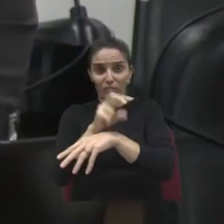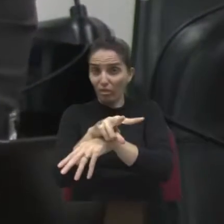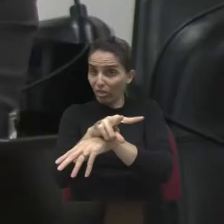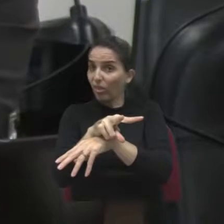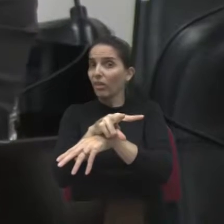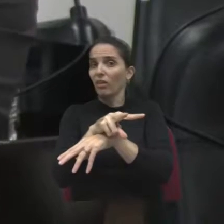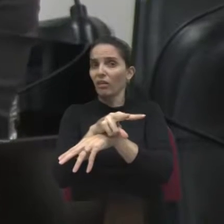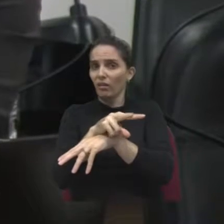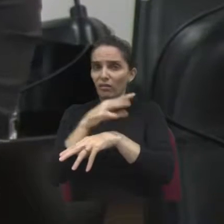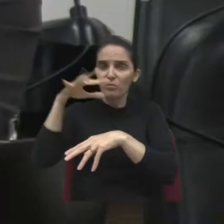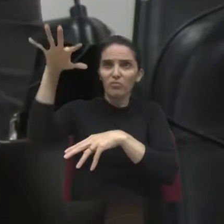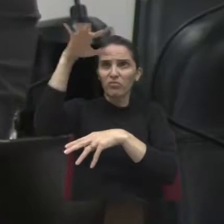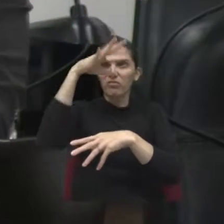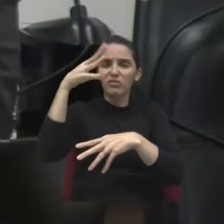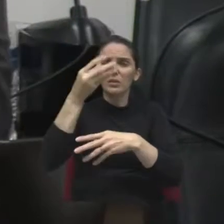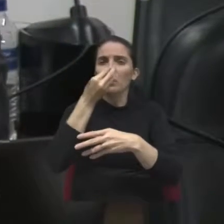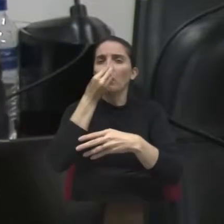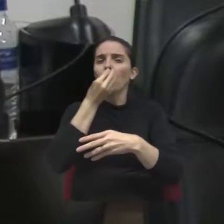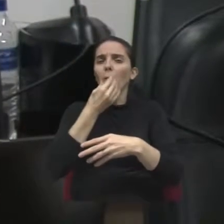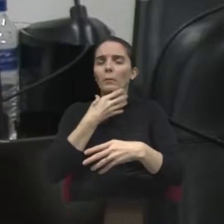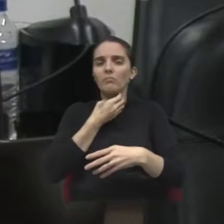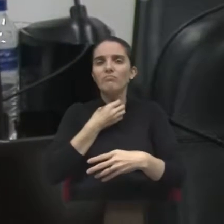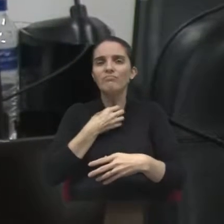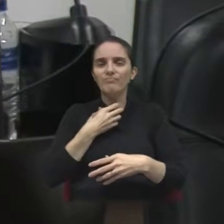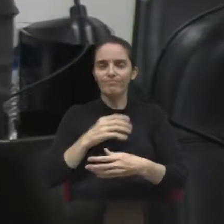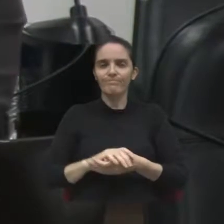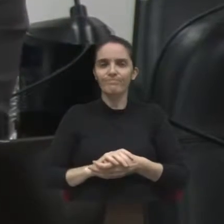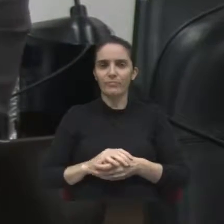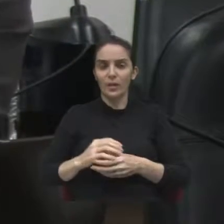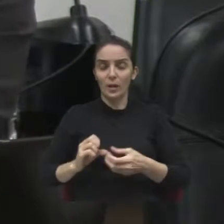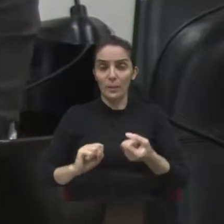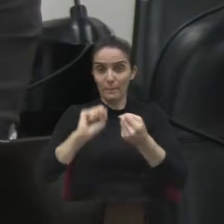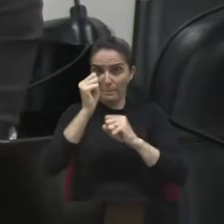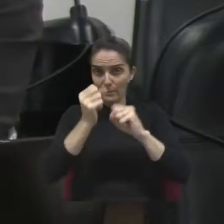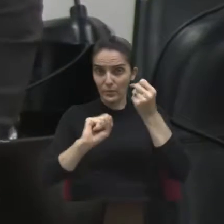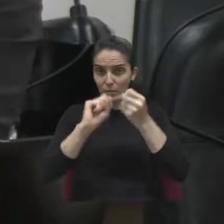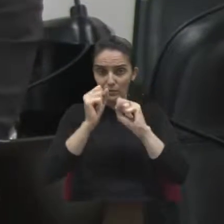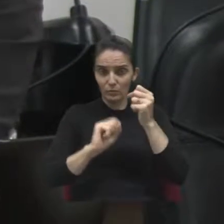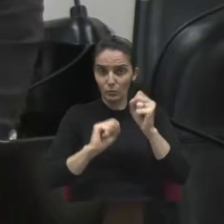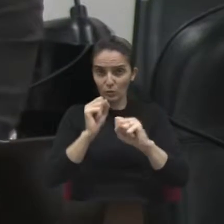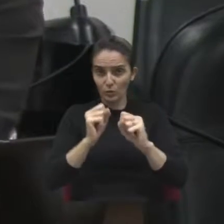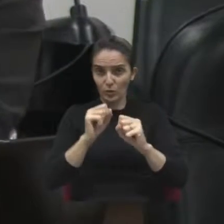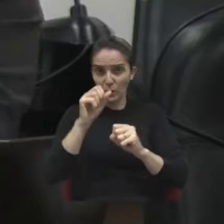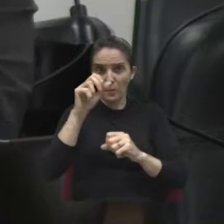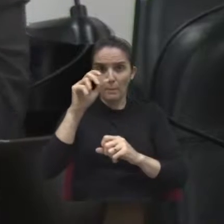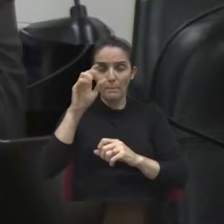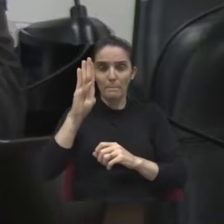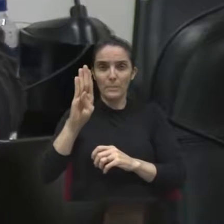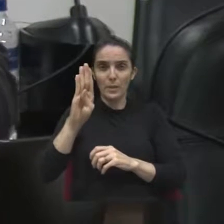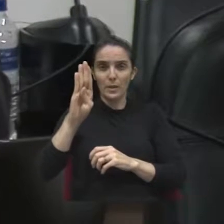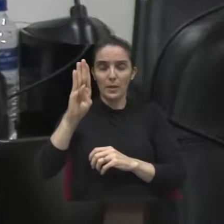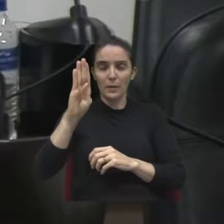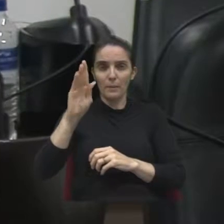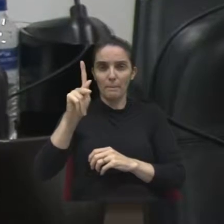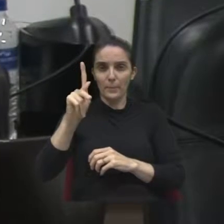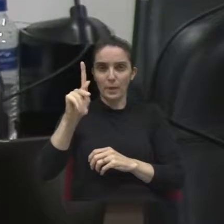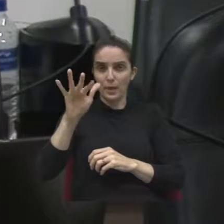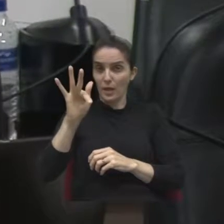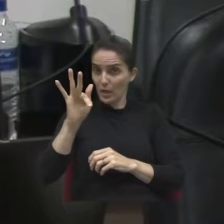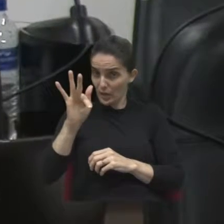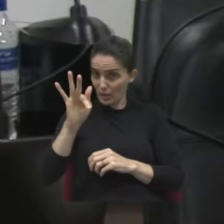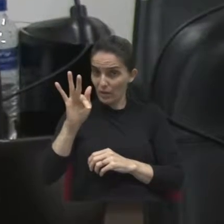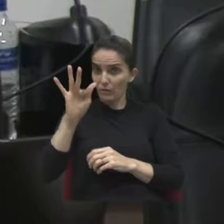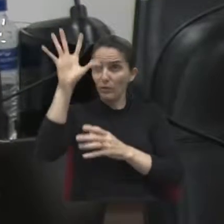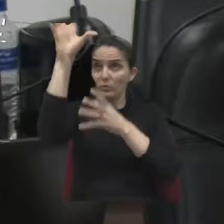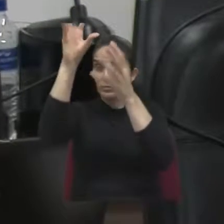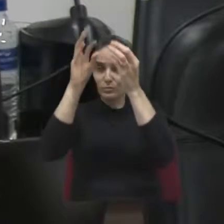E o esforço para a indústria retirar aquele BPF, quantos aqui já não viram, esse produto